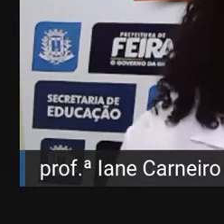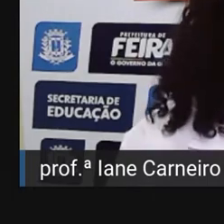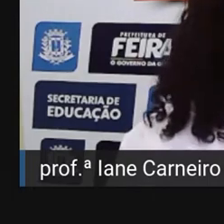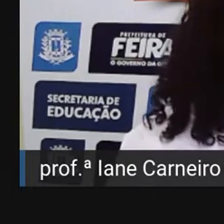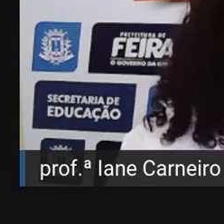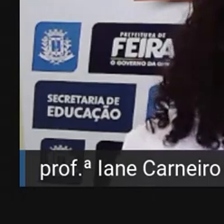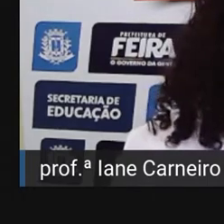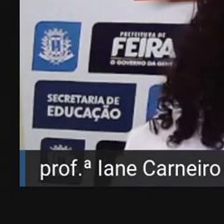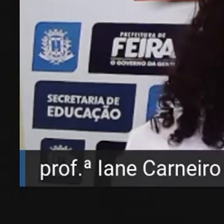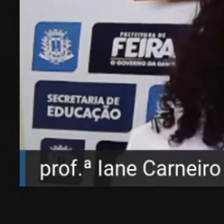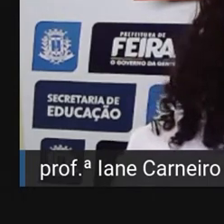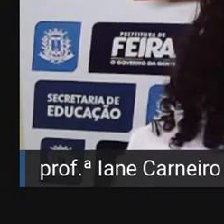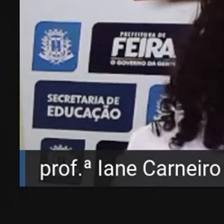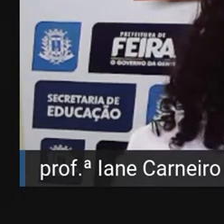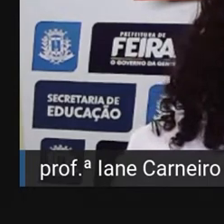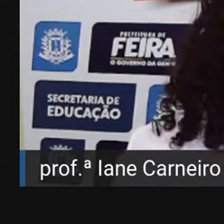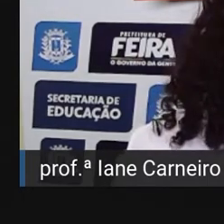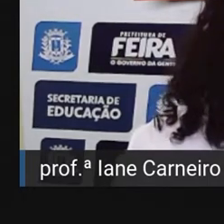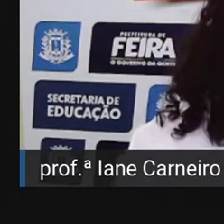vocês.